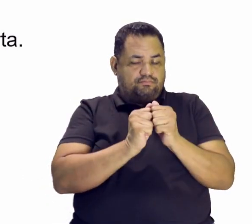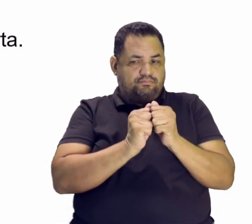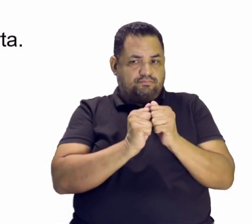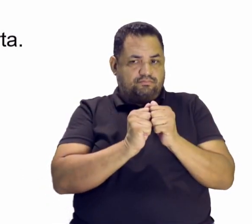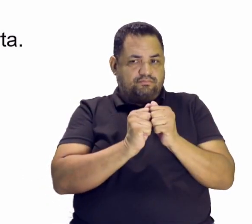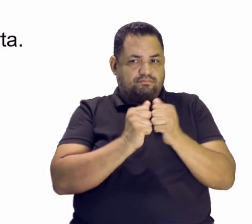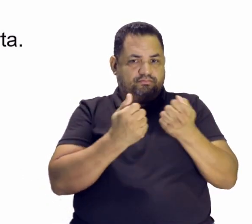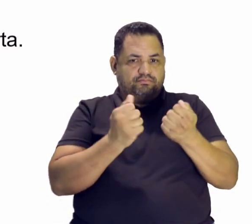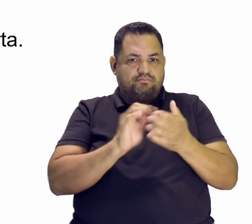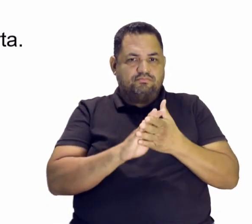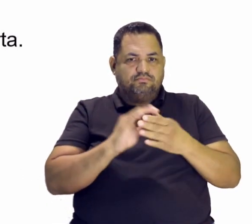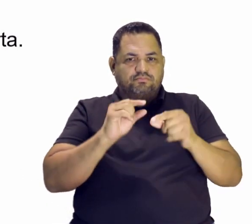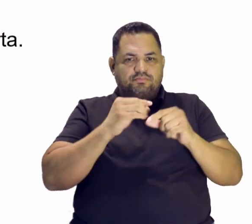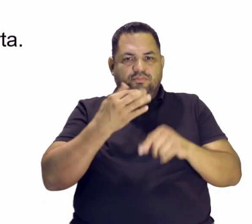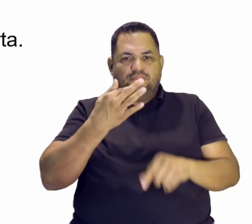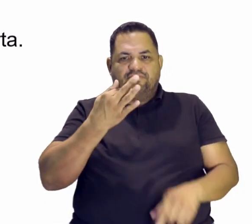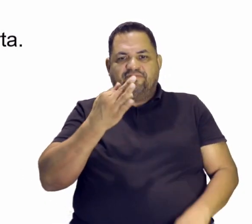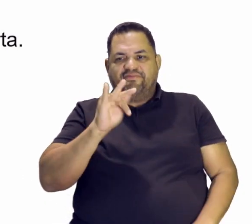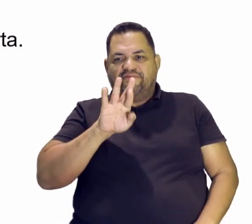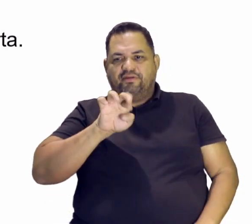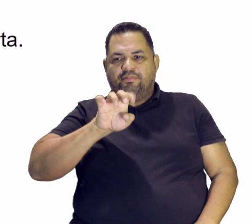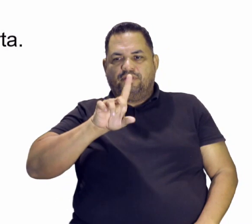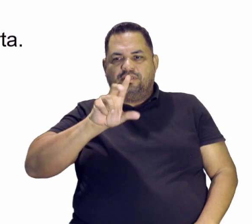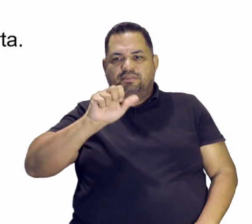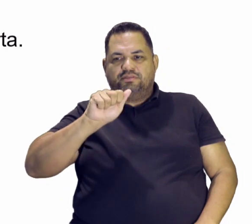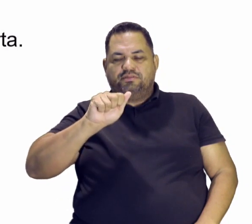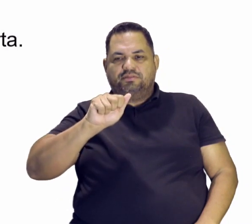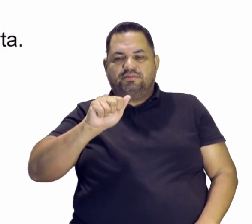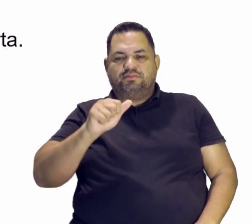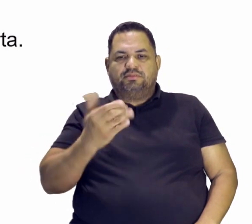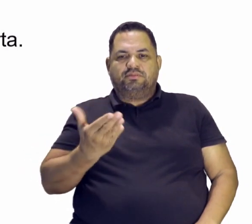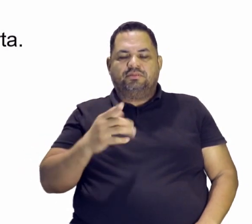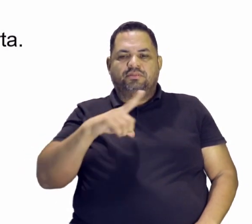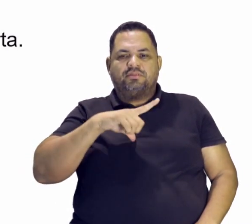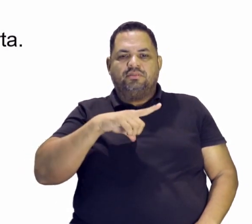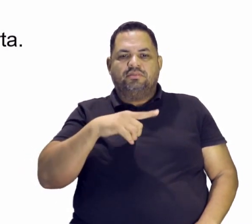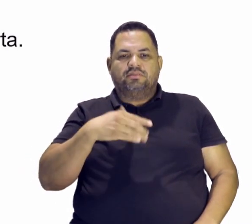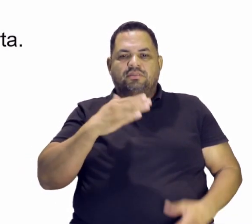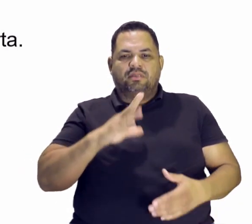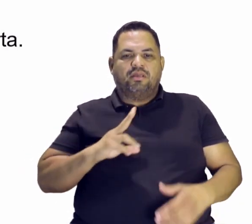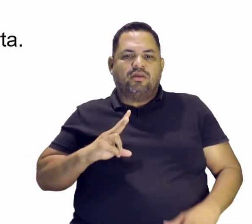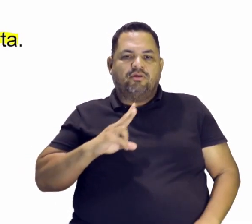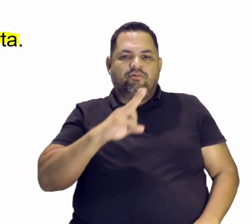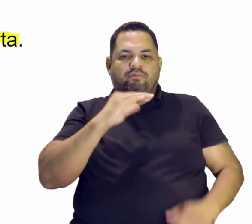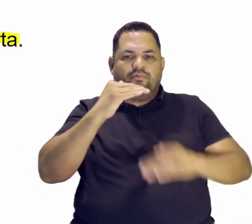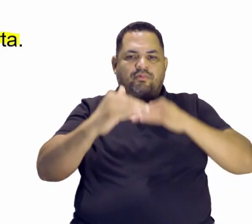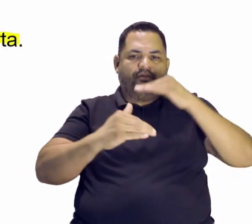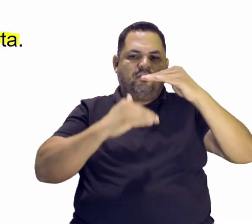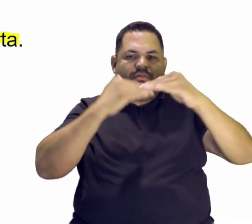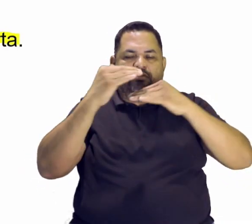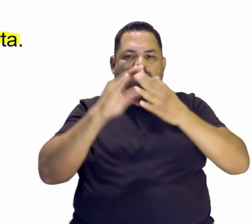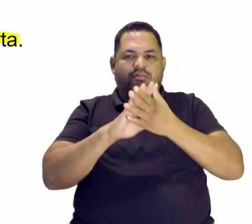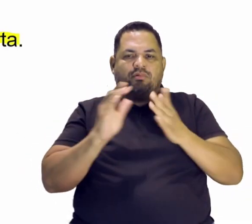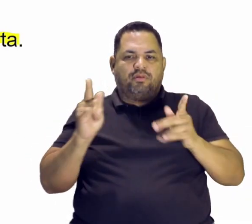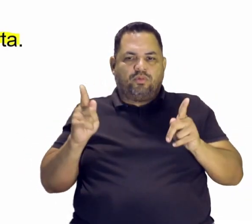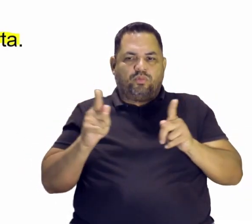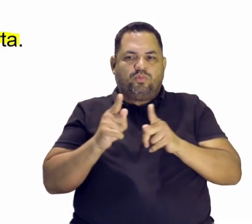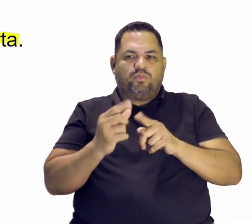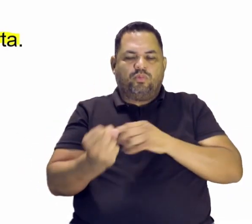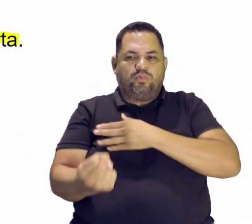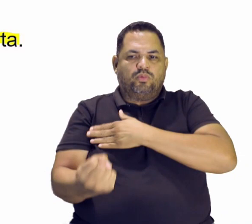Aproximam-se aí as fibras, e aí eu tenho um desenvolvimento aí dessa minha força, né, e encurta. Então o músculo